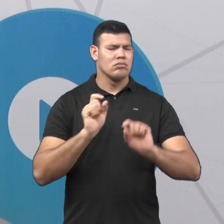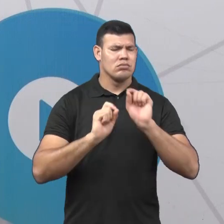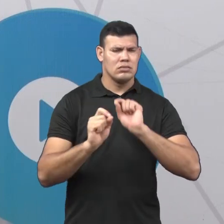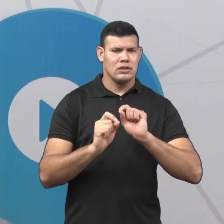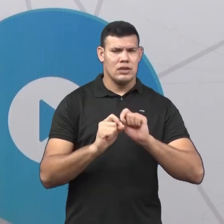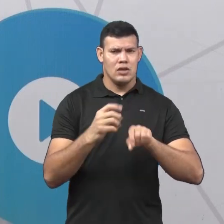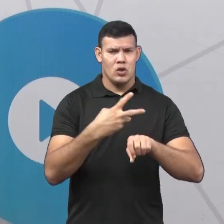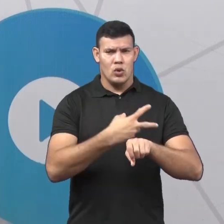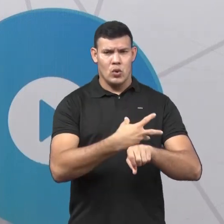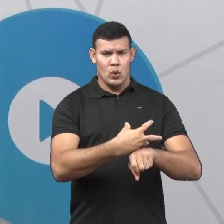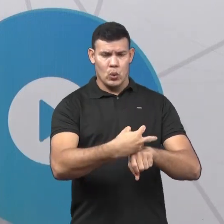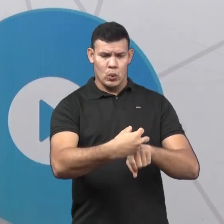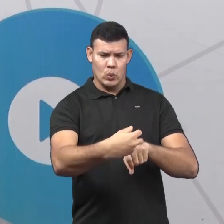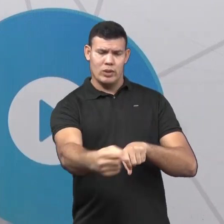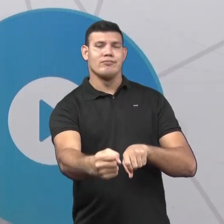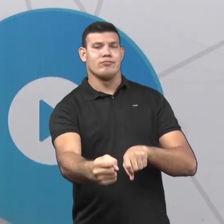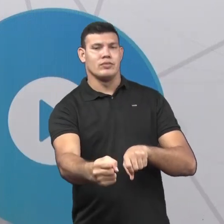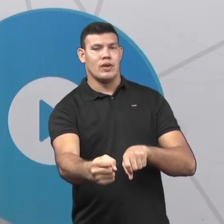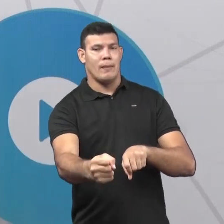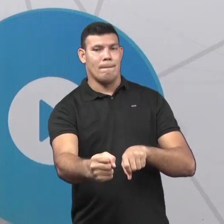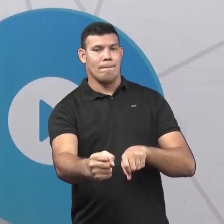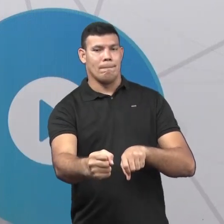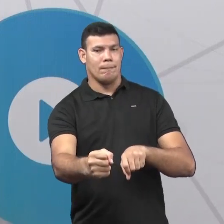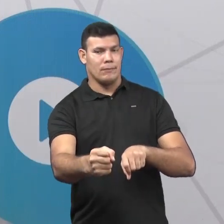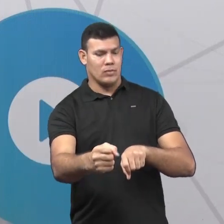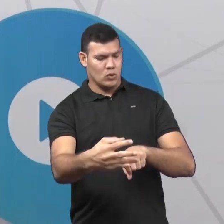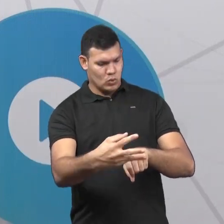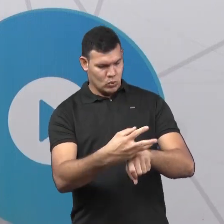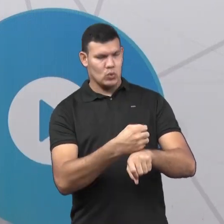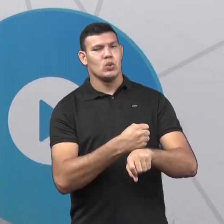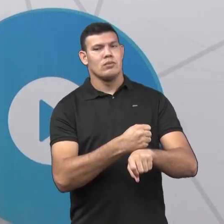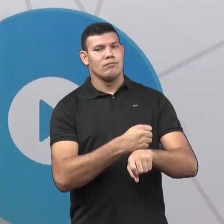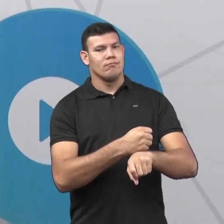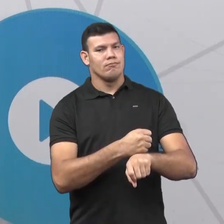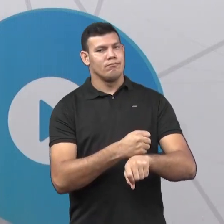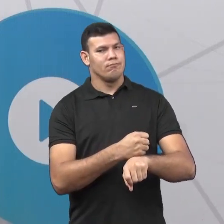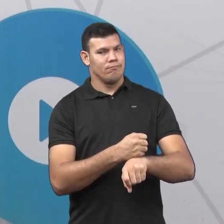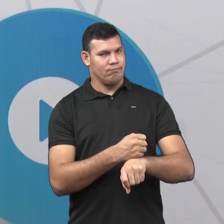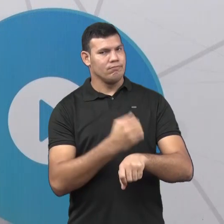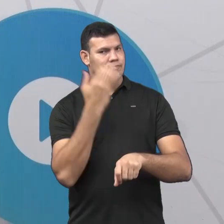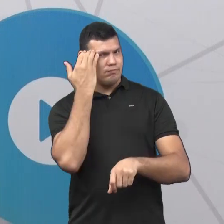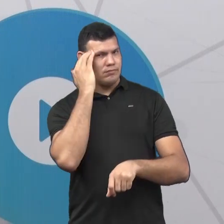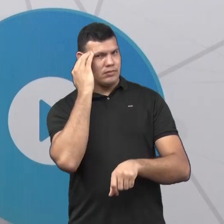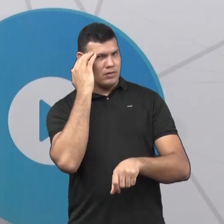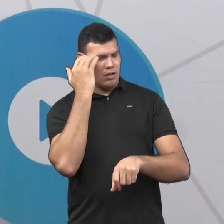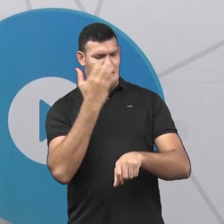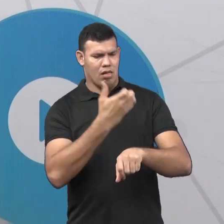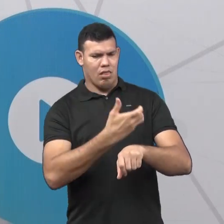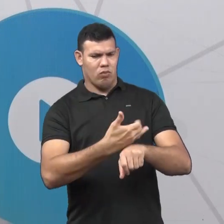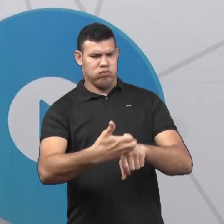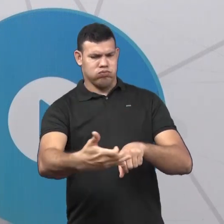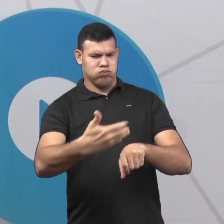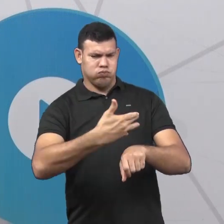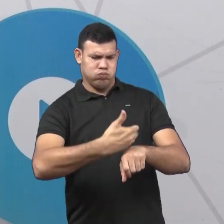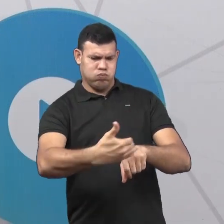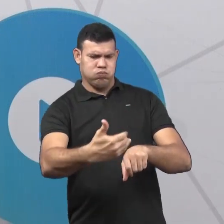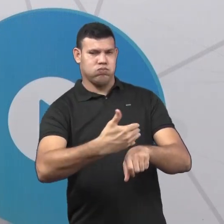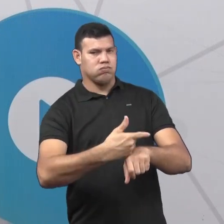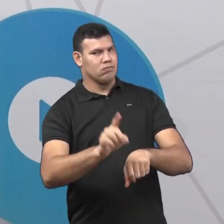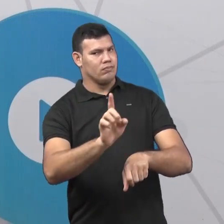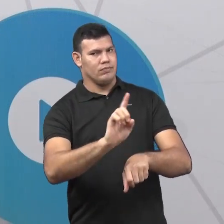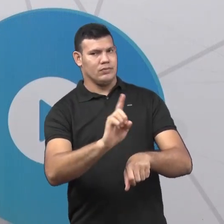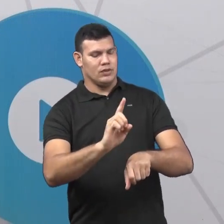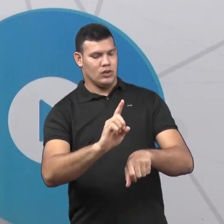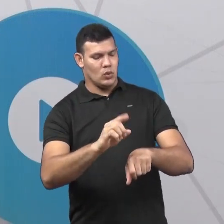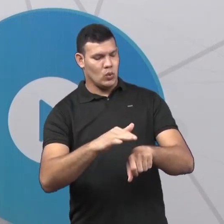plaquetas é fazer com que o sangue ele não seja liberado em grande quantidade, auxiliar no